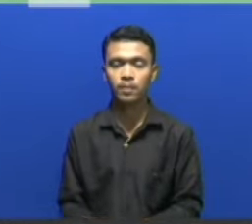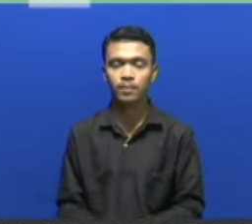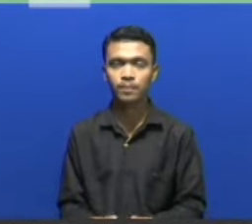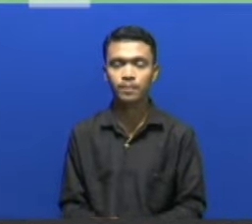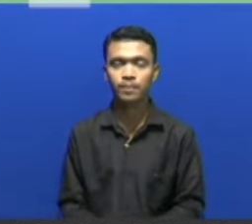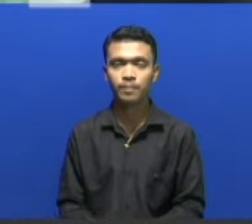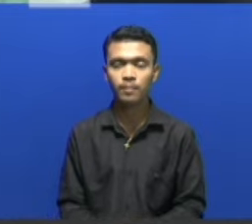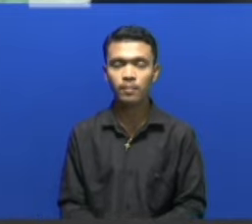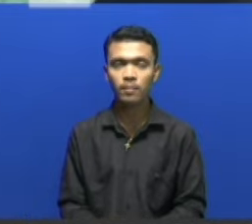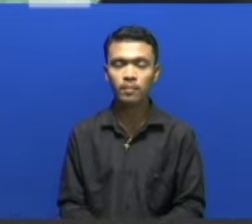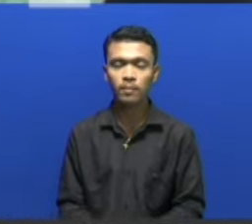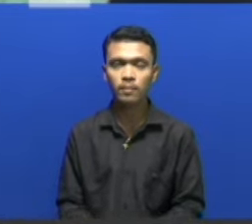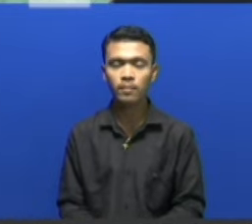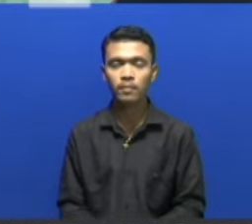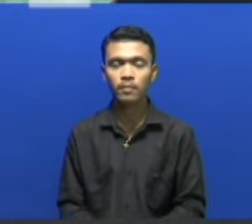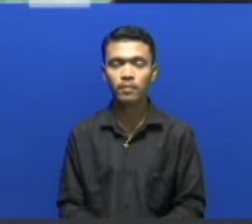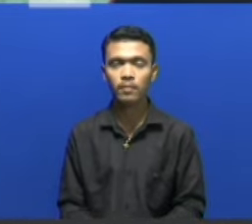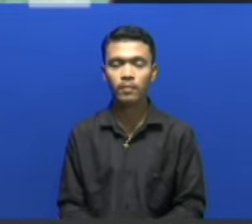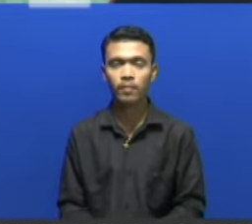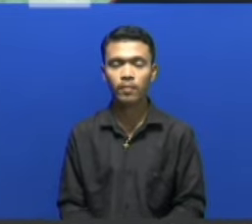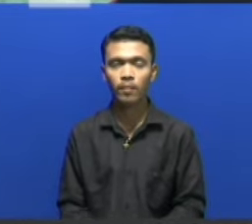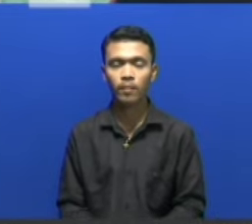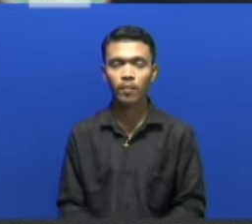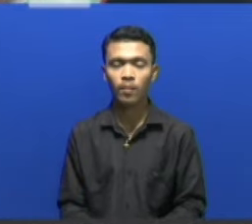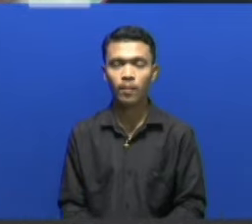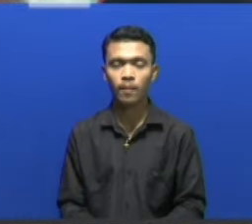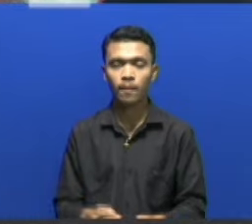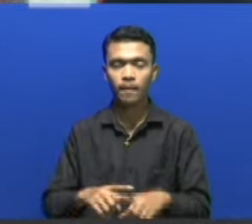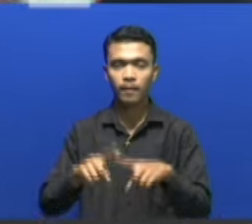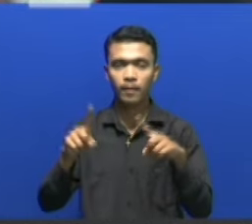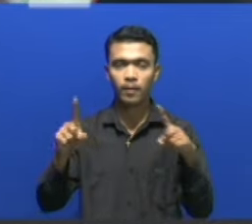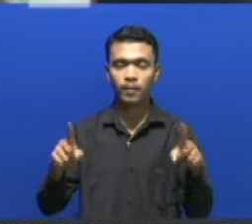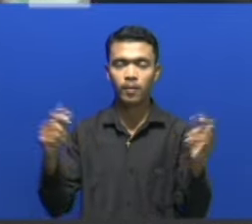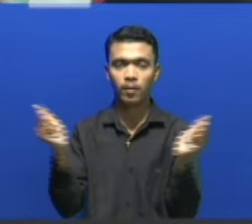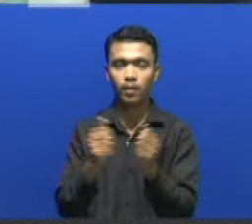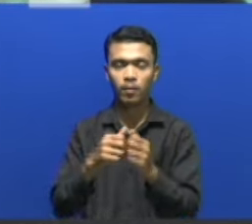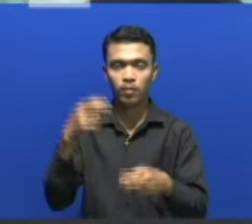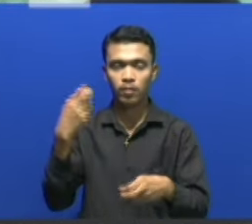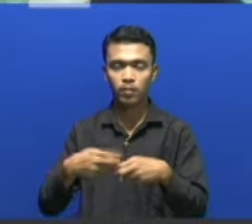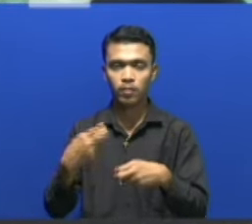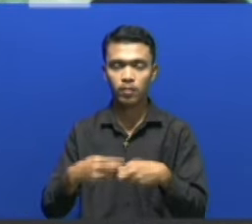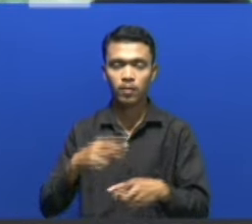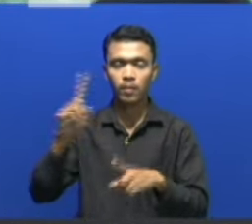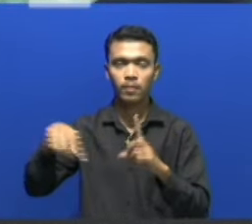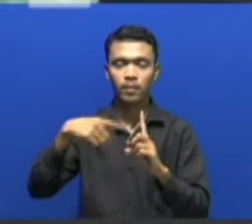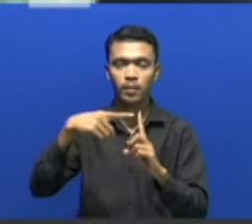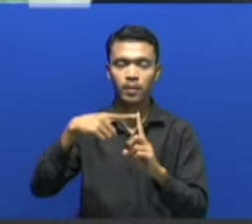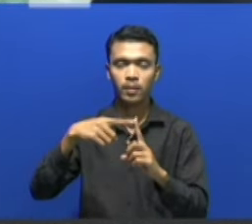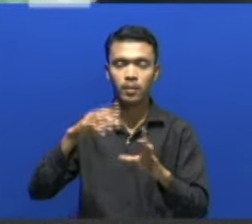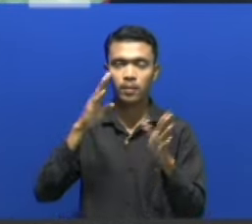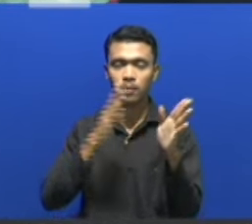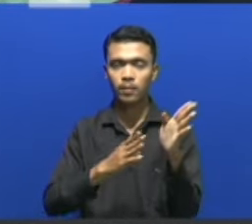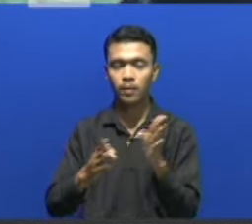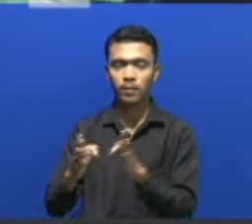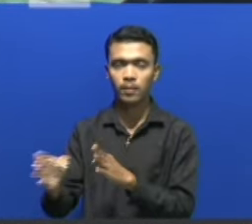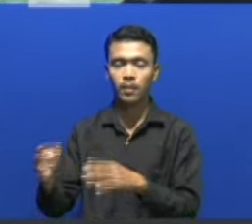kata ka haturu buat ruma para ia momento dani pronto hau sim responsável dali, mai be ho consequência. Bangira parpar halo